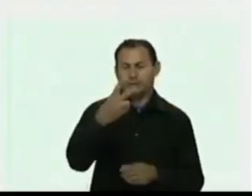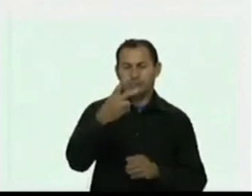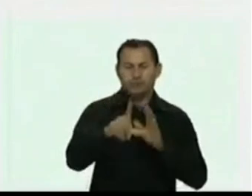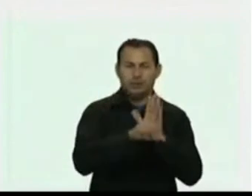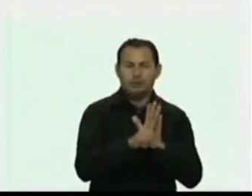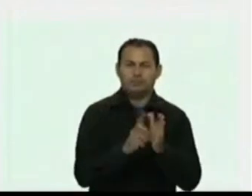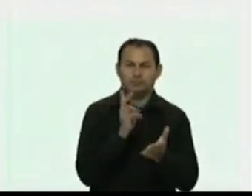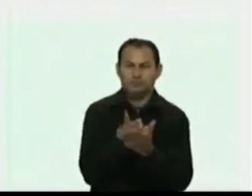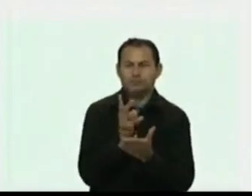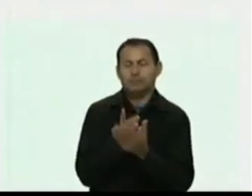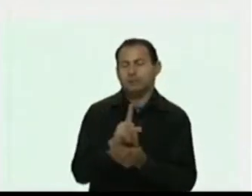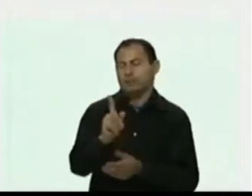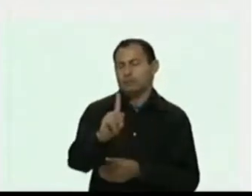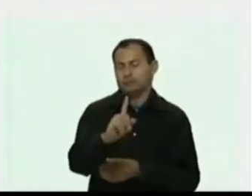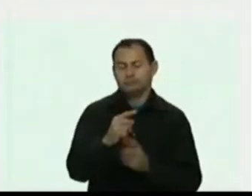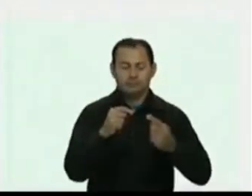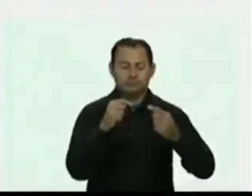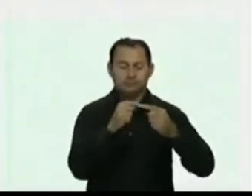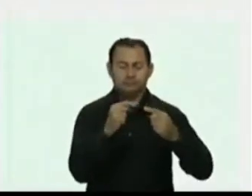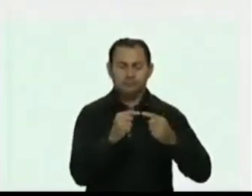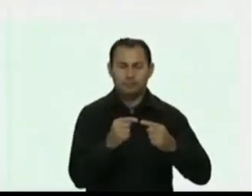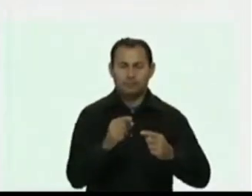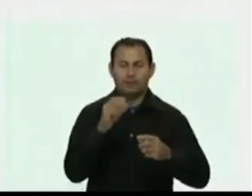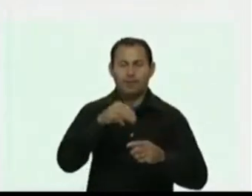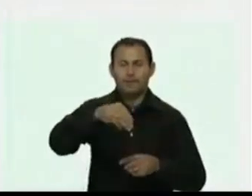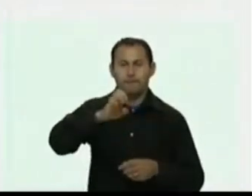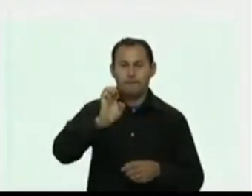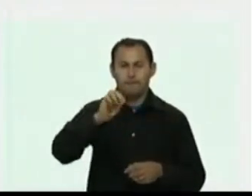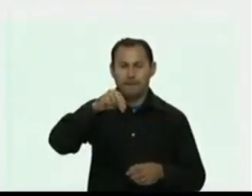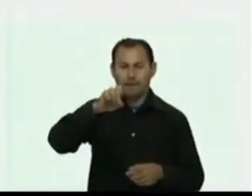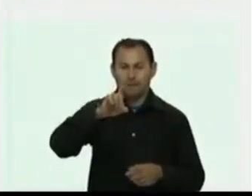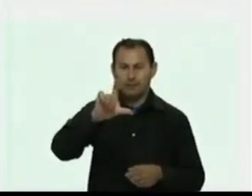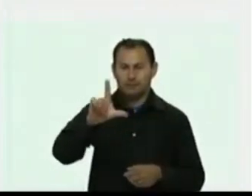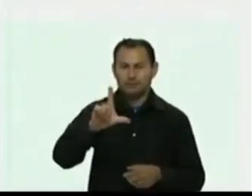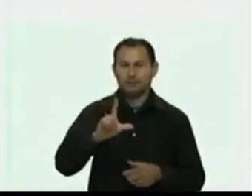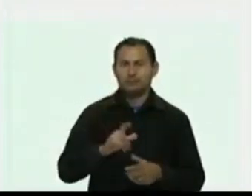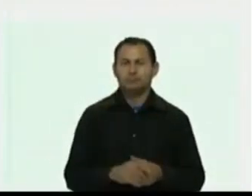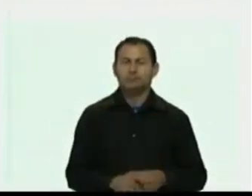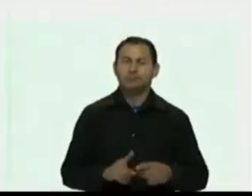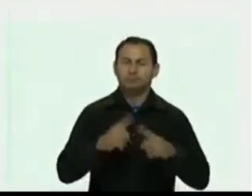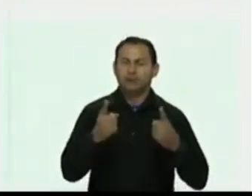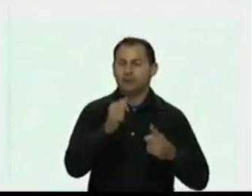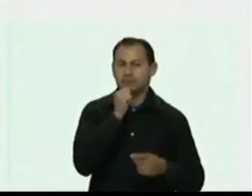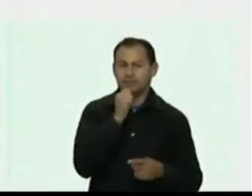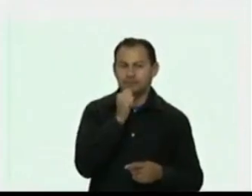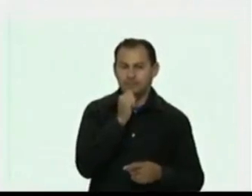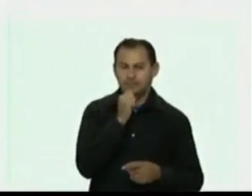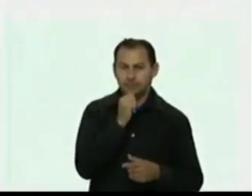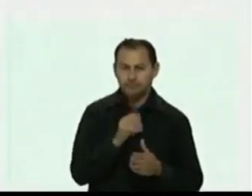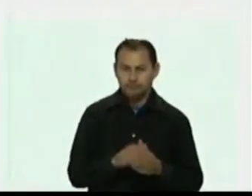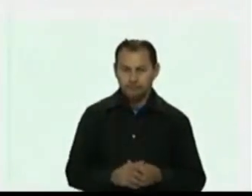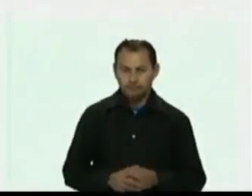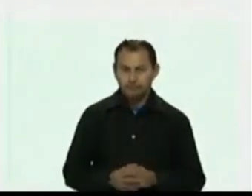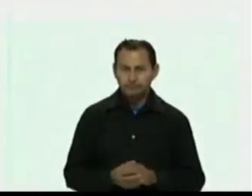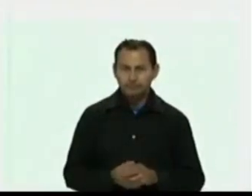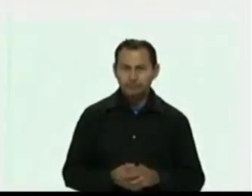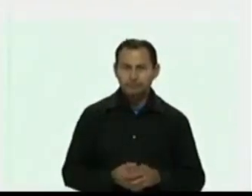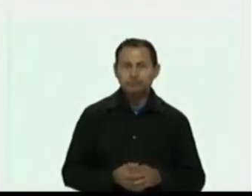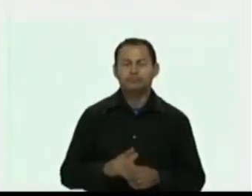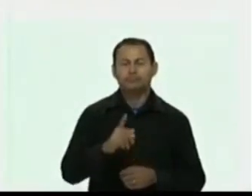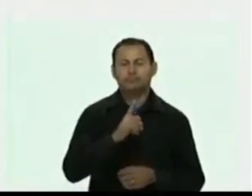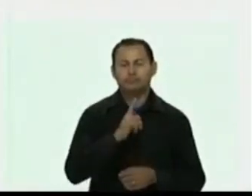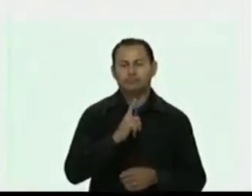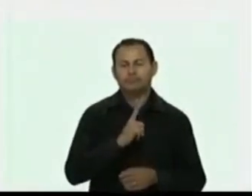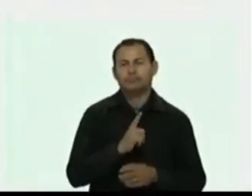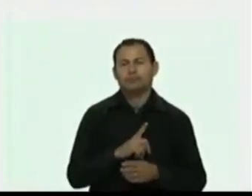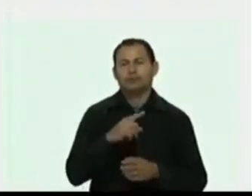continua valendo, apesar de não bater naquele Mendel clássico, mas ainda existe,